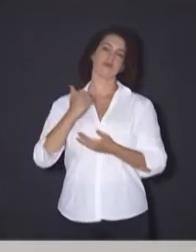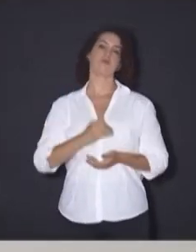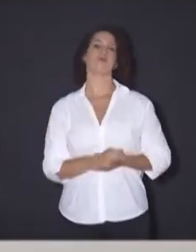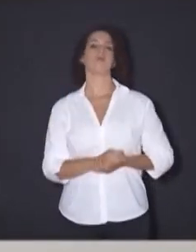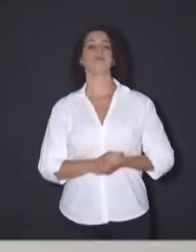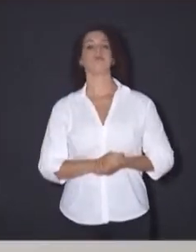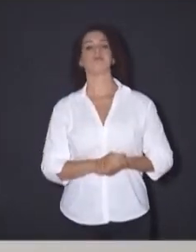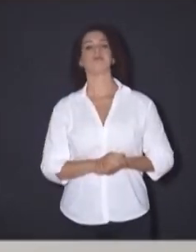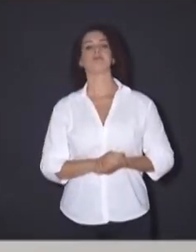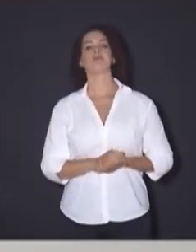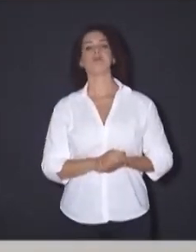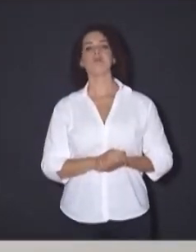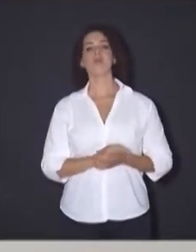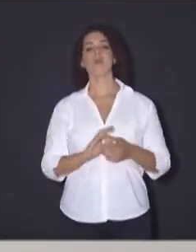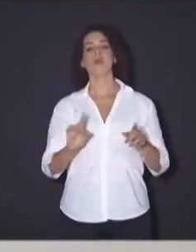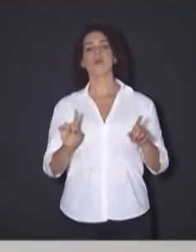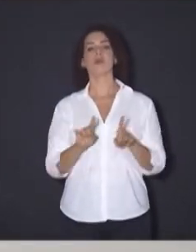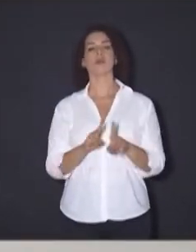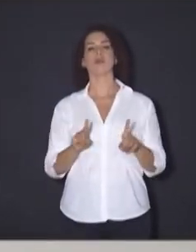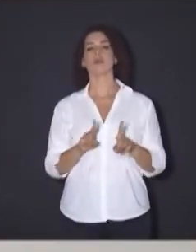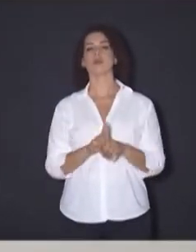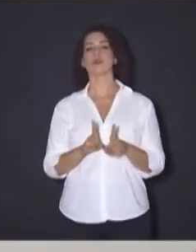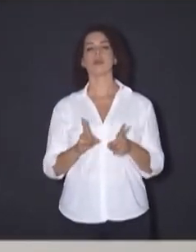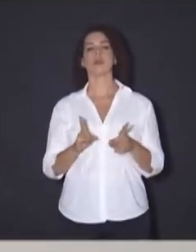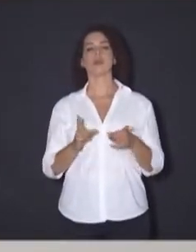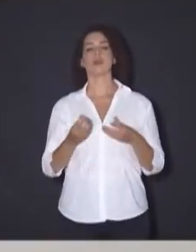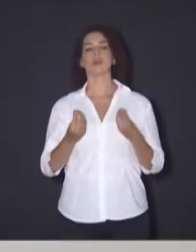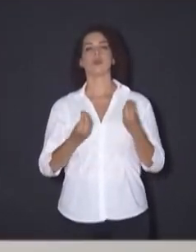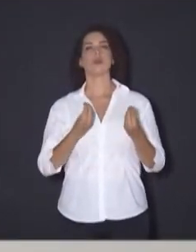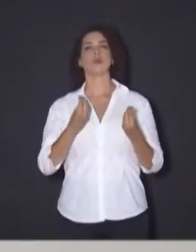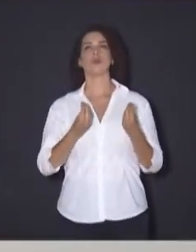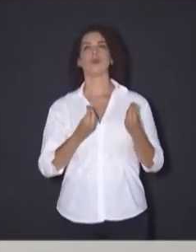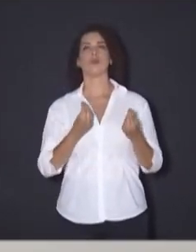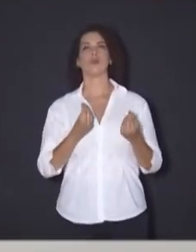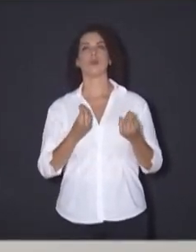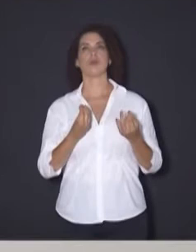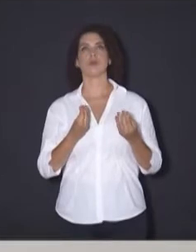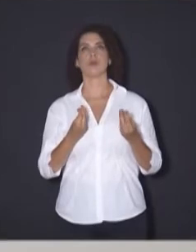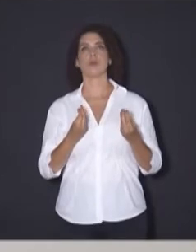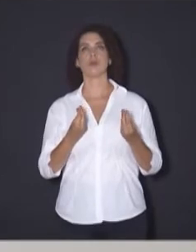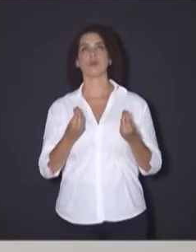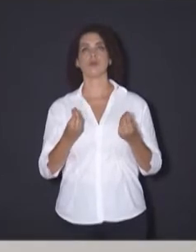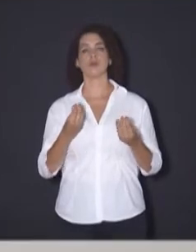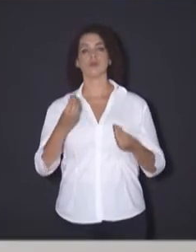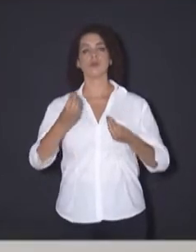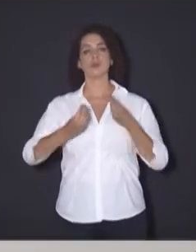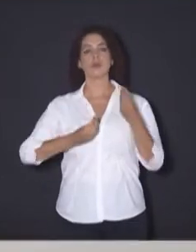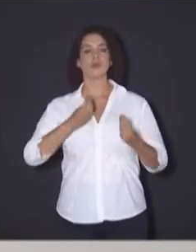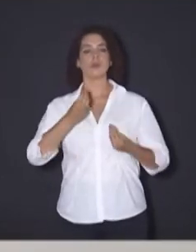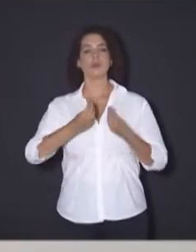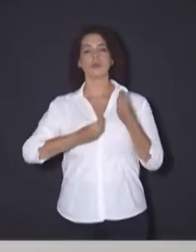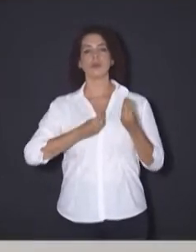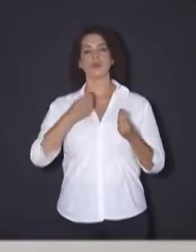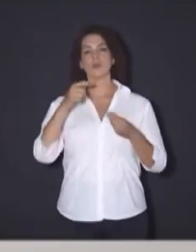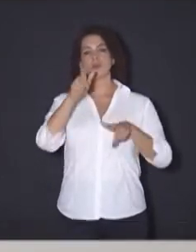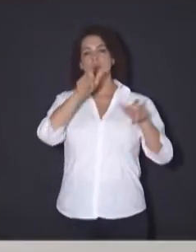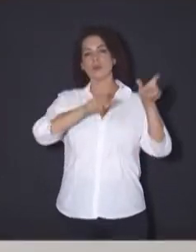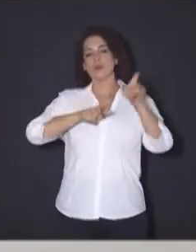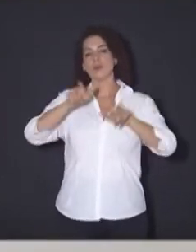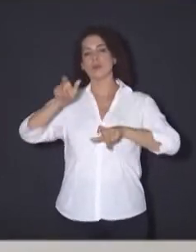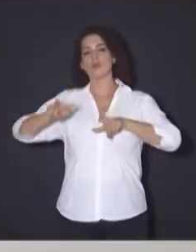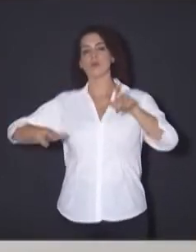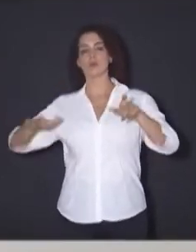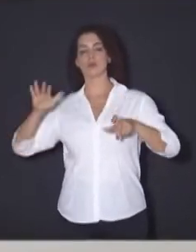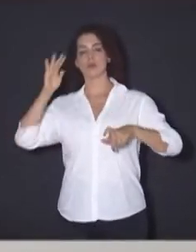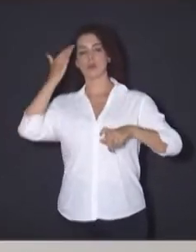pela como é que quais são é como é que essas pessoas compreendem